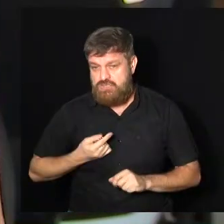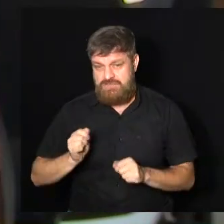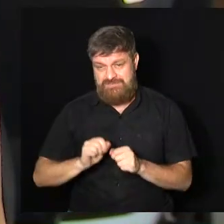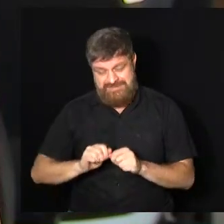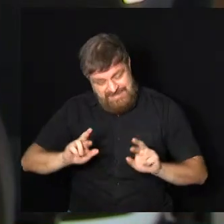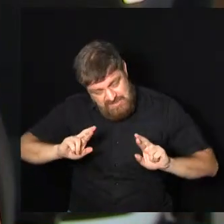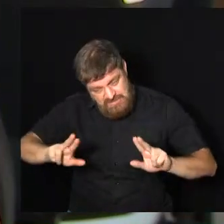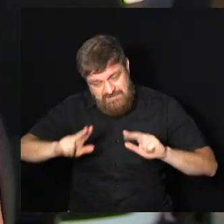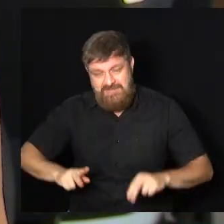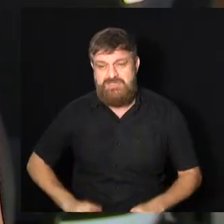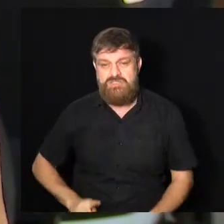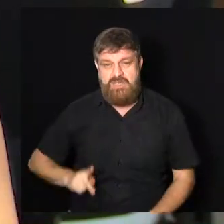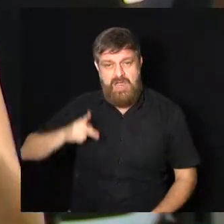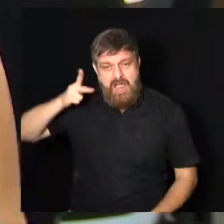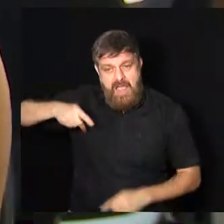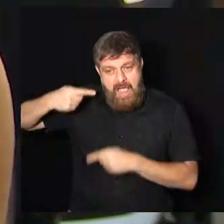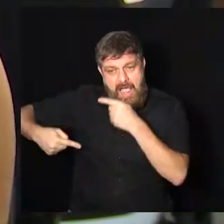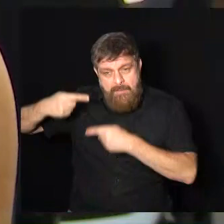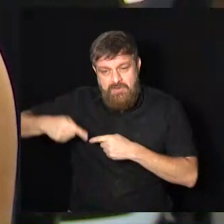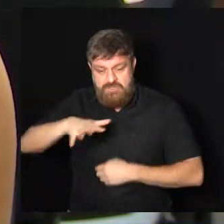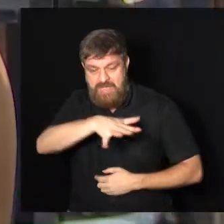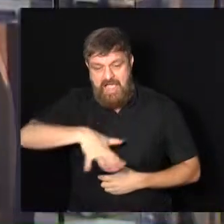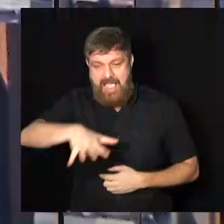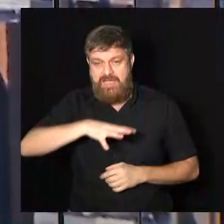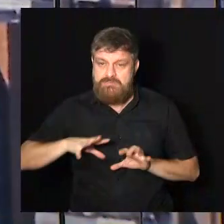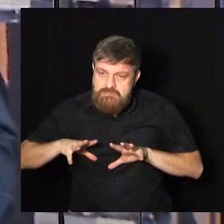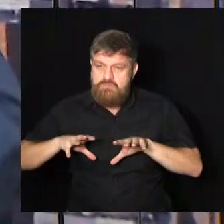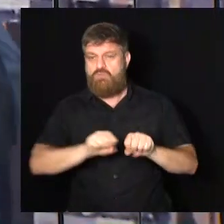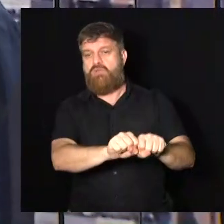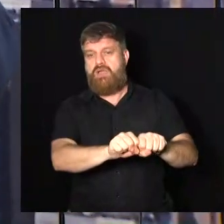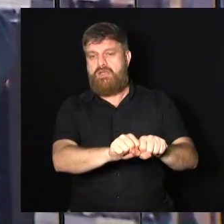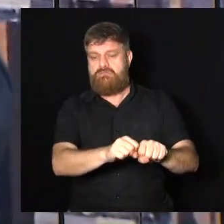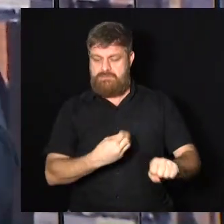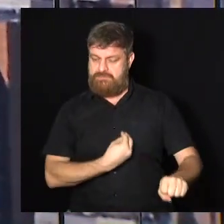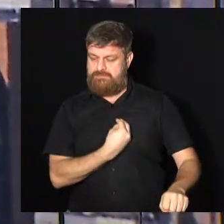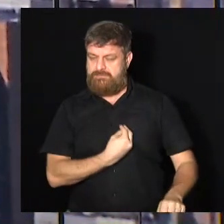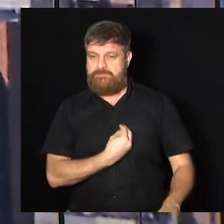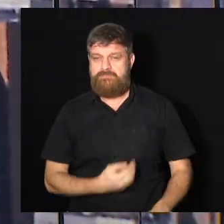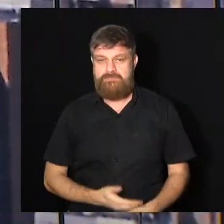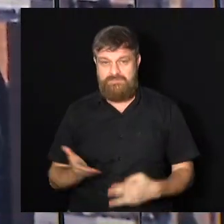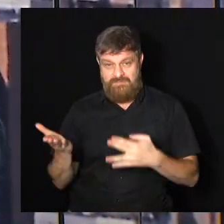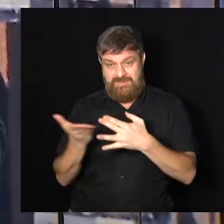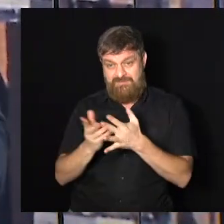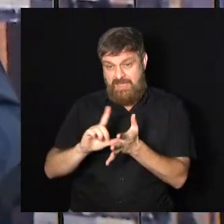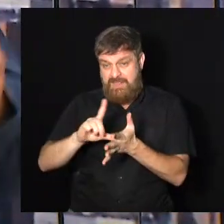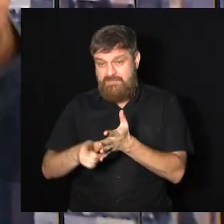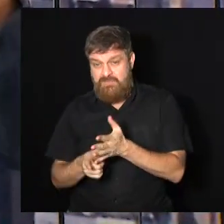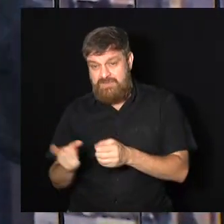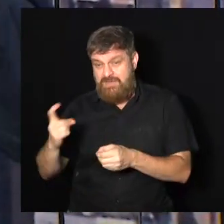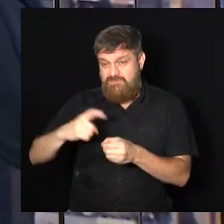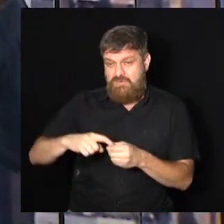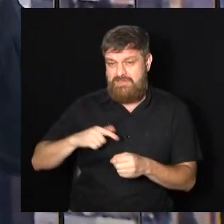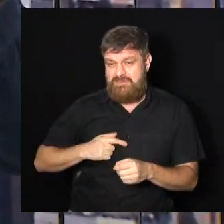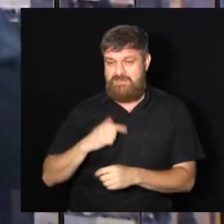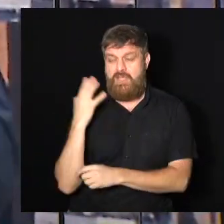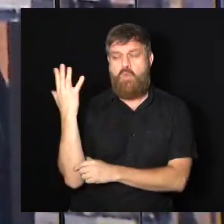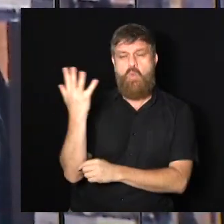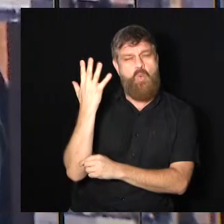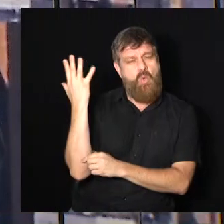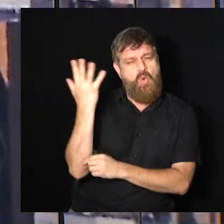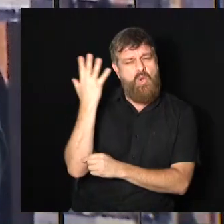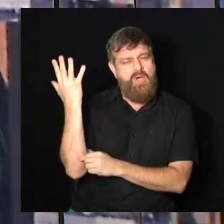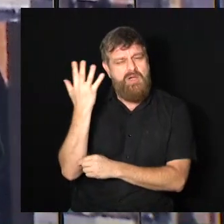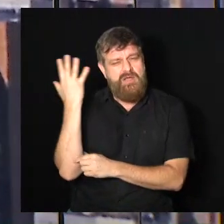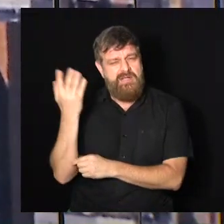contrário. A política de segurança deveria ser ocupar os espaços. Vamos para um rápido intervalo e na volta tem a previsão do tempo